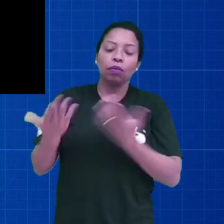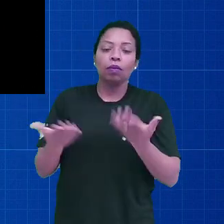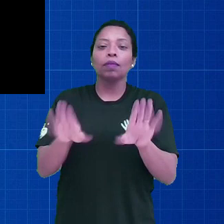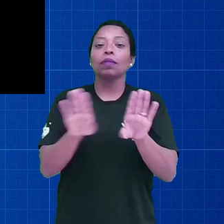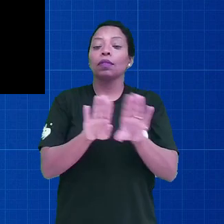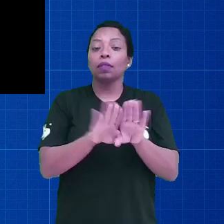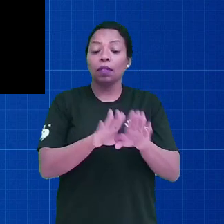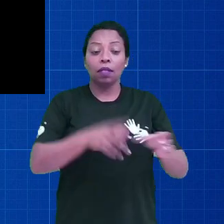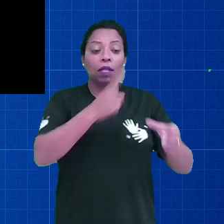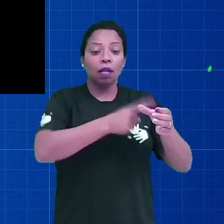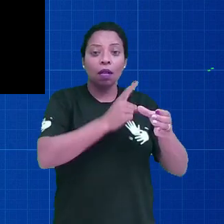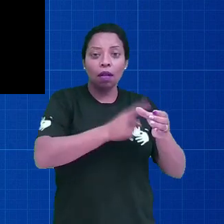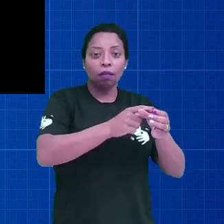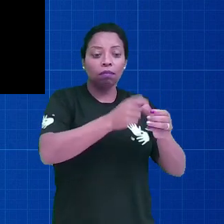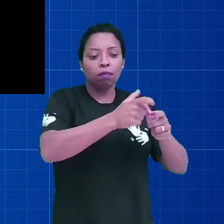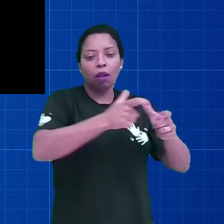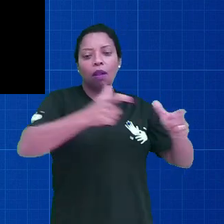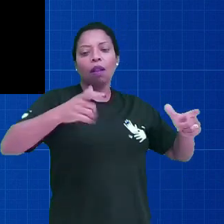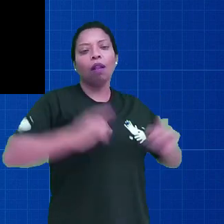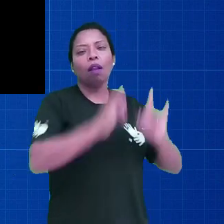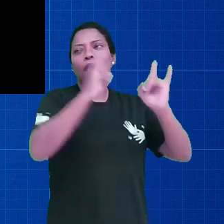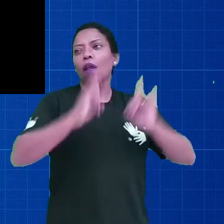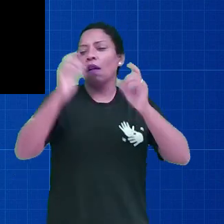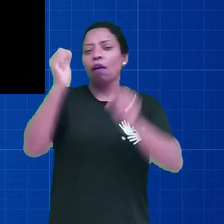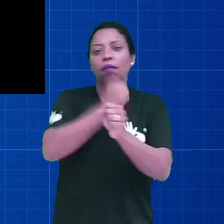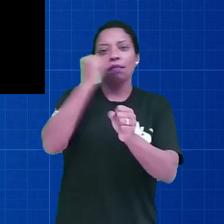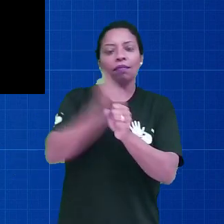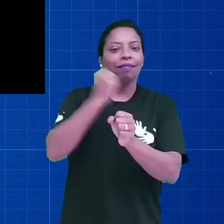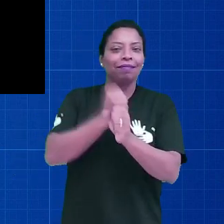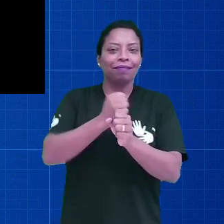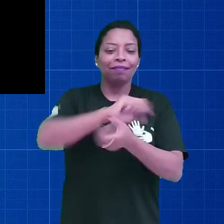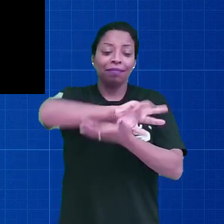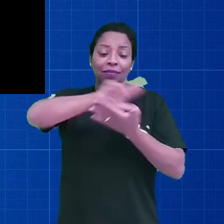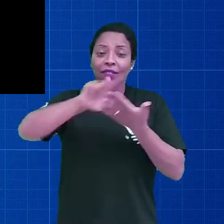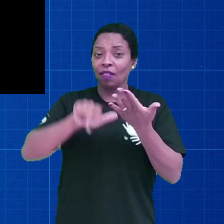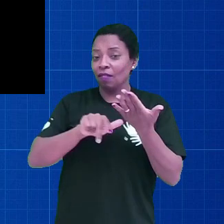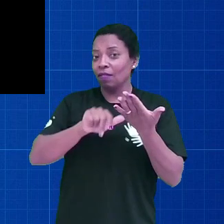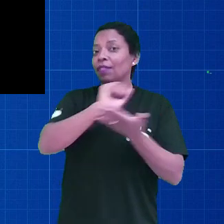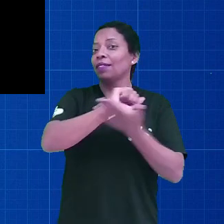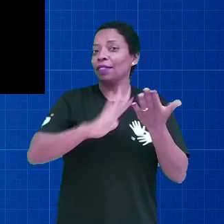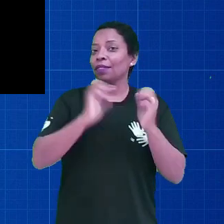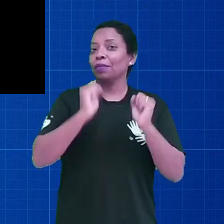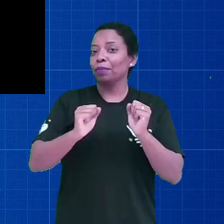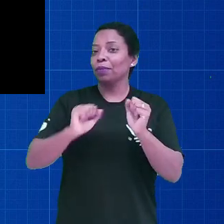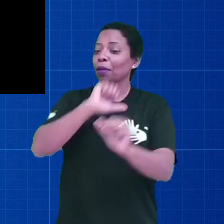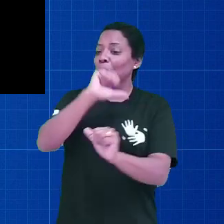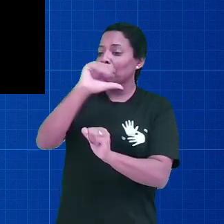urbanização. Então, todas essas atividades aqui provocam